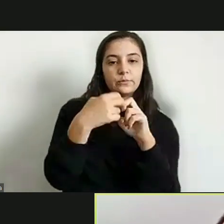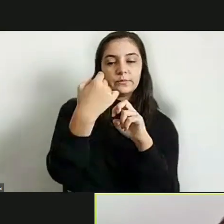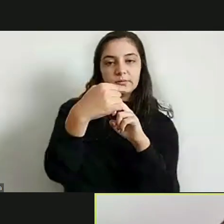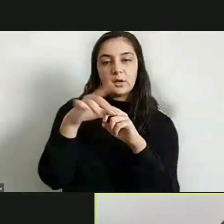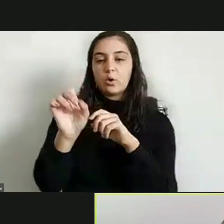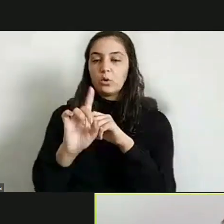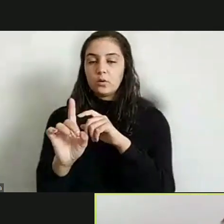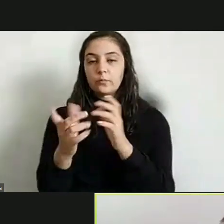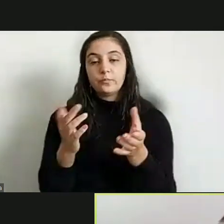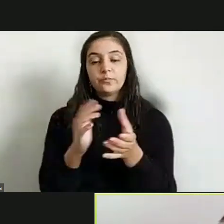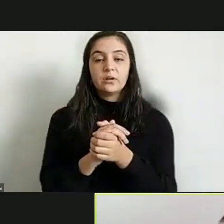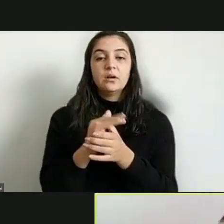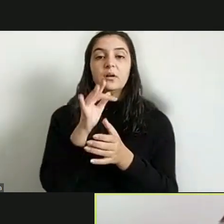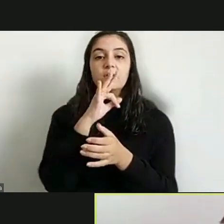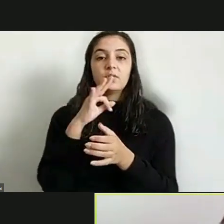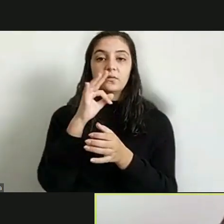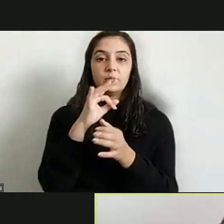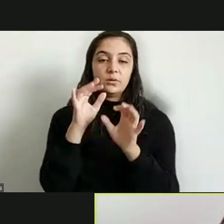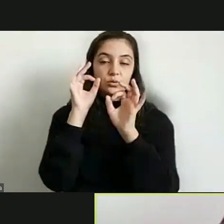esta família de cuidadores do território,